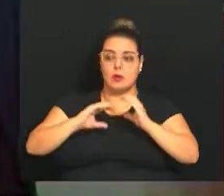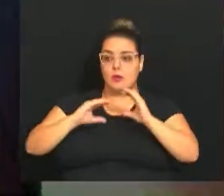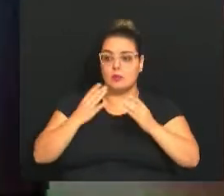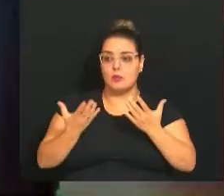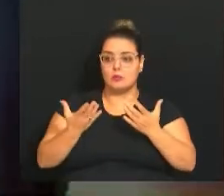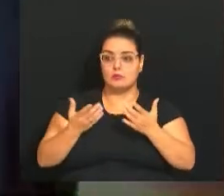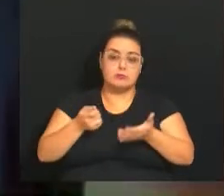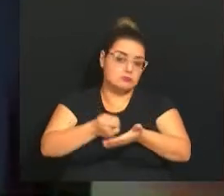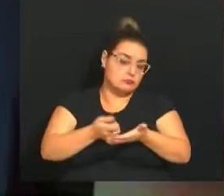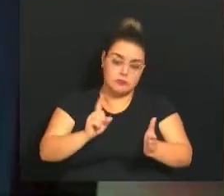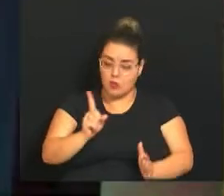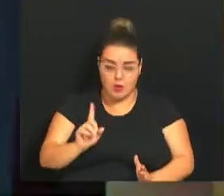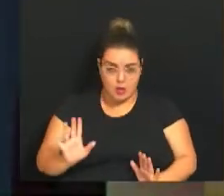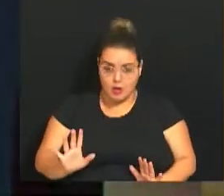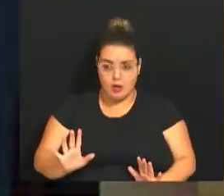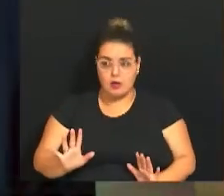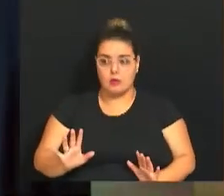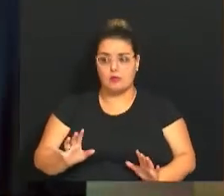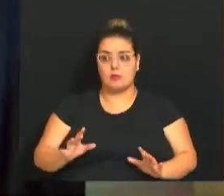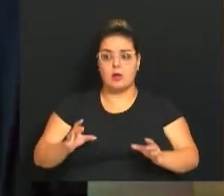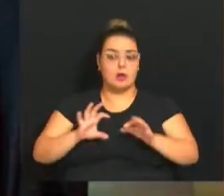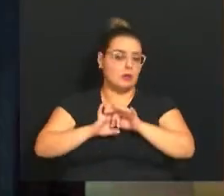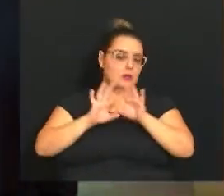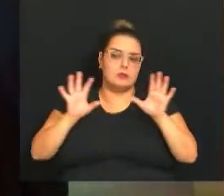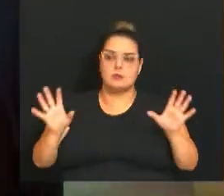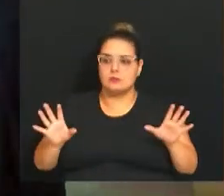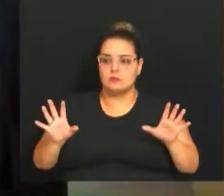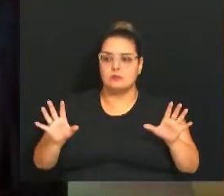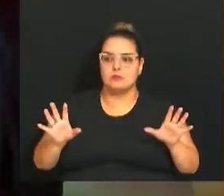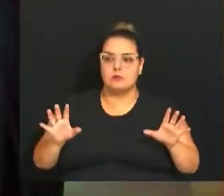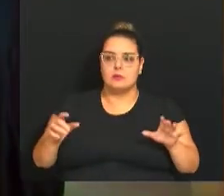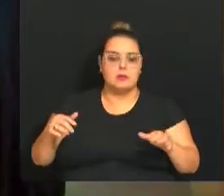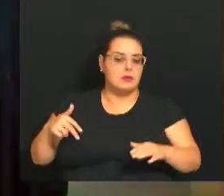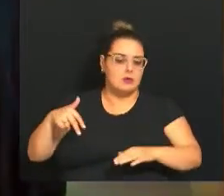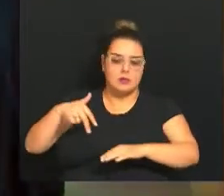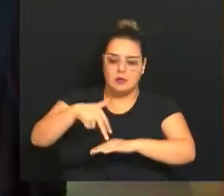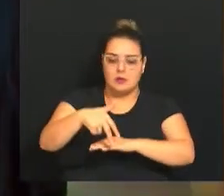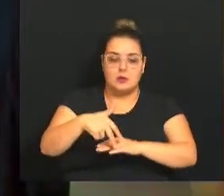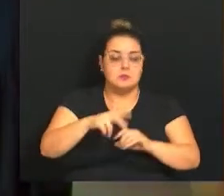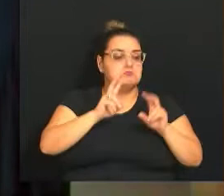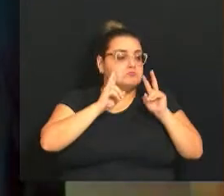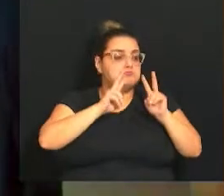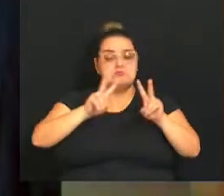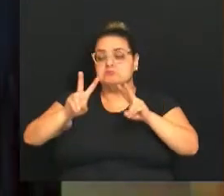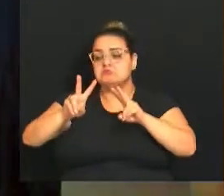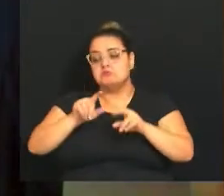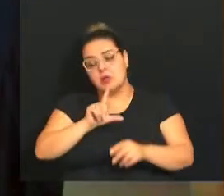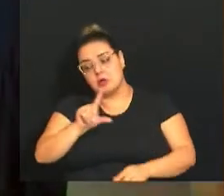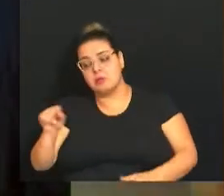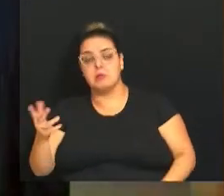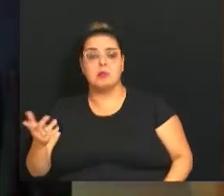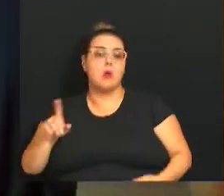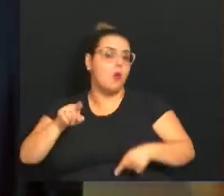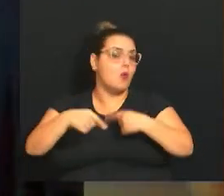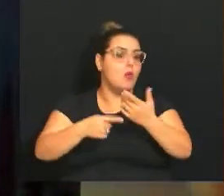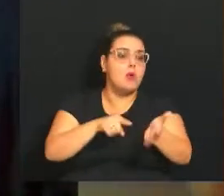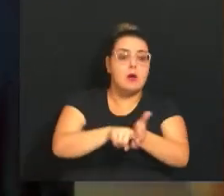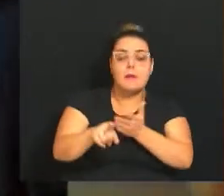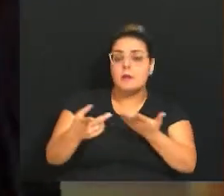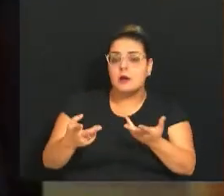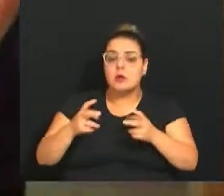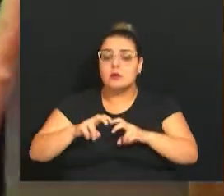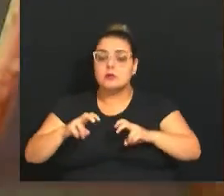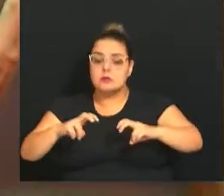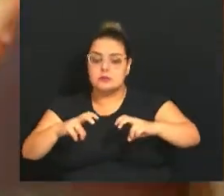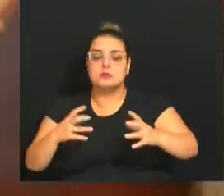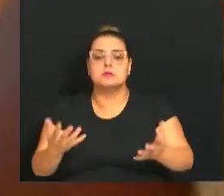obrigatório, claro, é uma coisa de atividade espontânea. Algumas pessoas simplesmente veem a exposição e vão embora, e outras perguntam e sentam. Então a gente procura incentivar